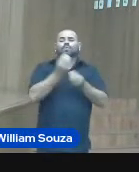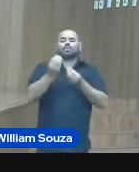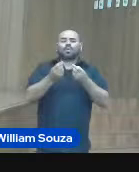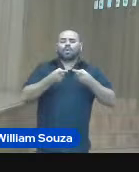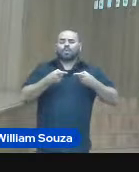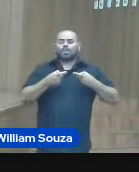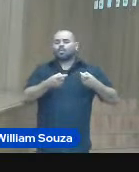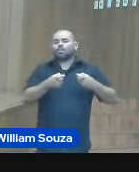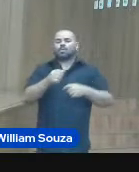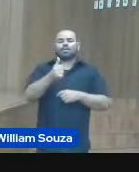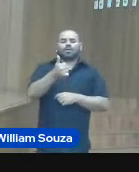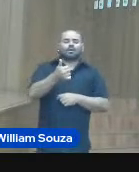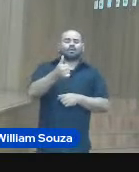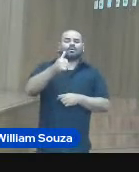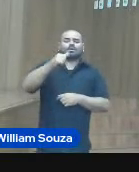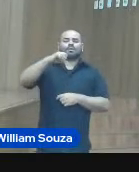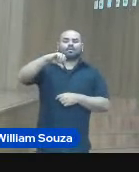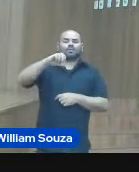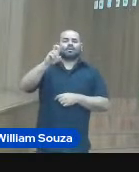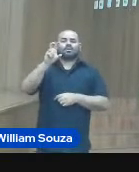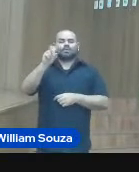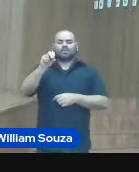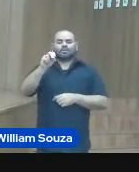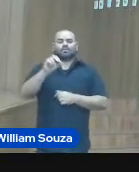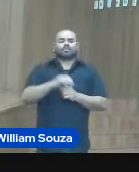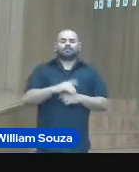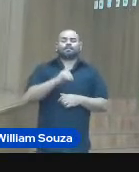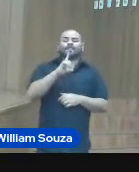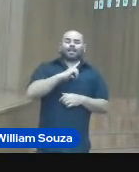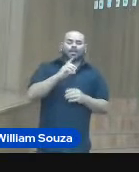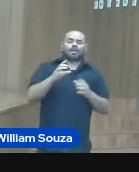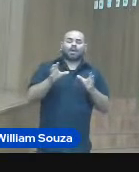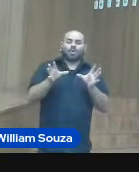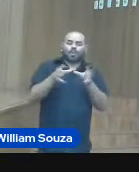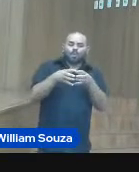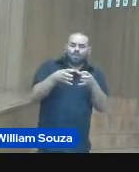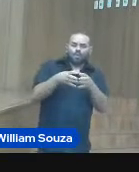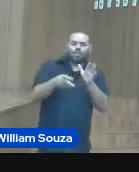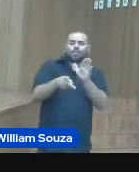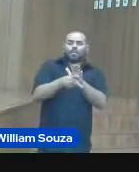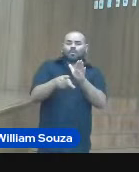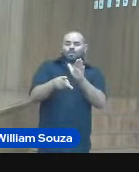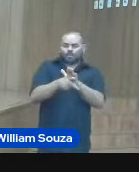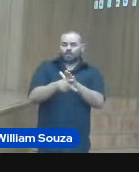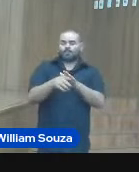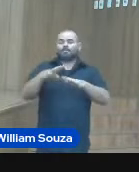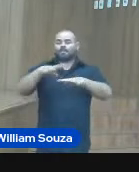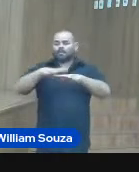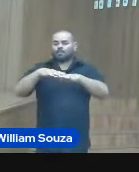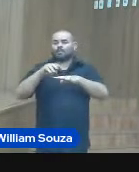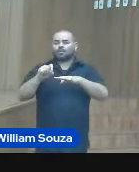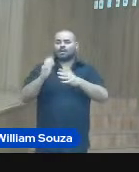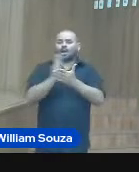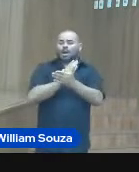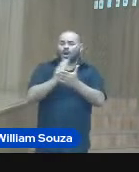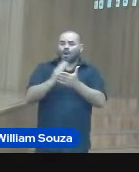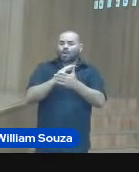50? Havia um grupo de matemáticos, boa parte franceses, né,